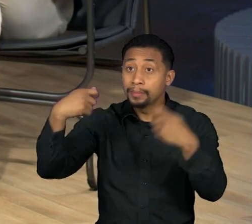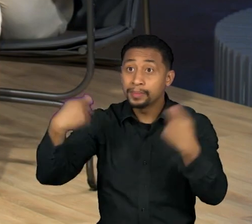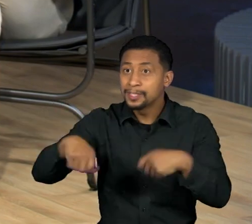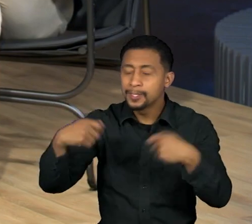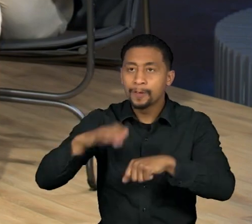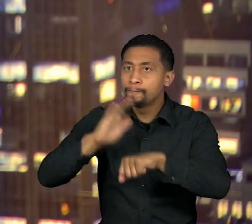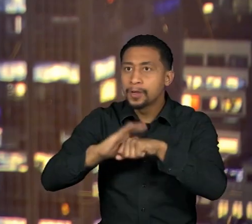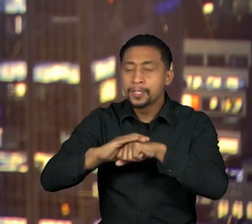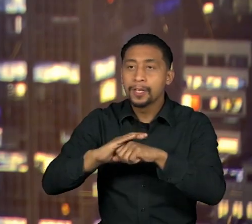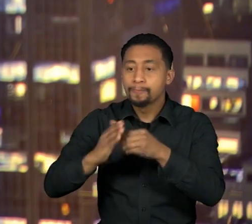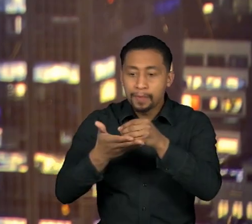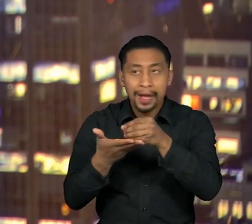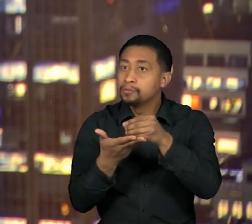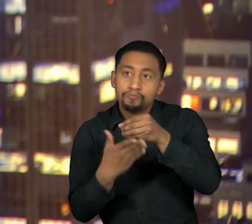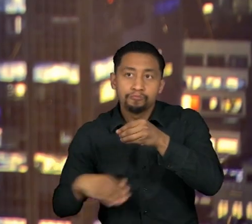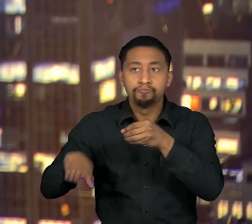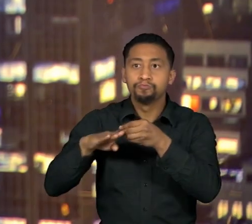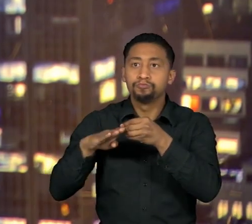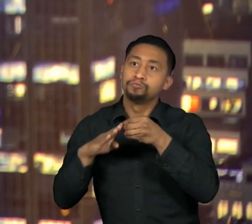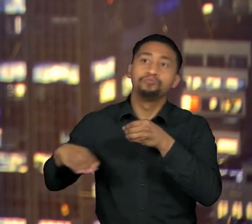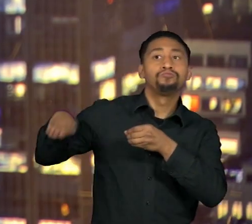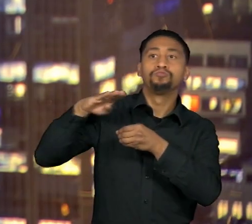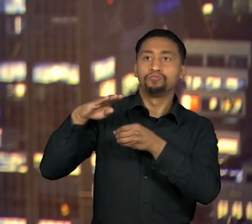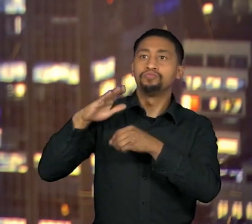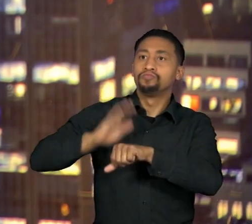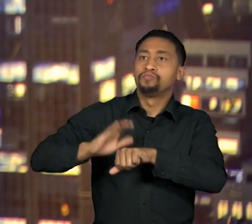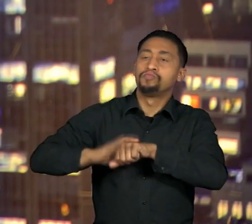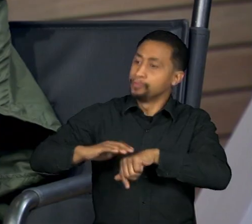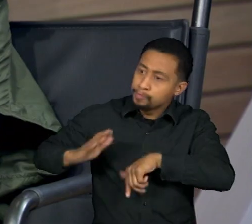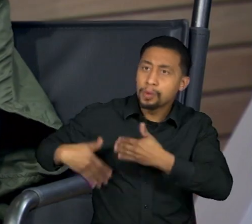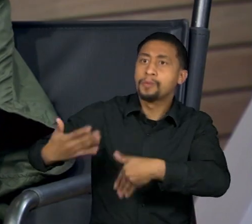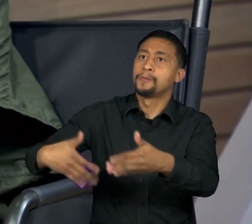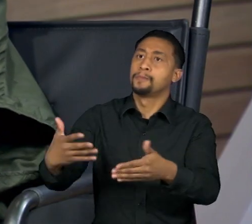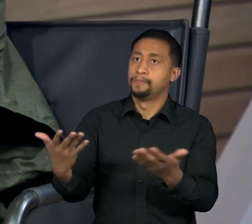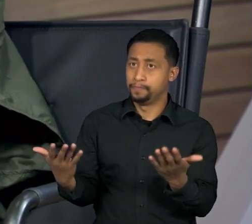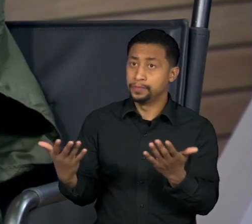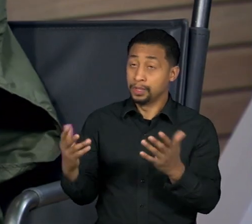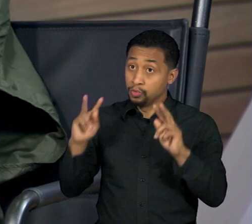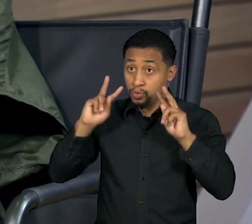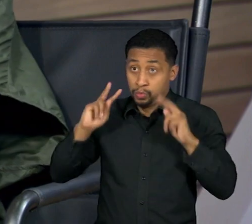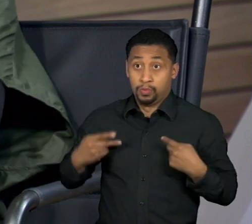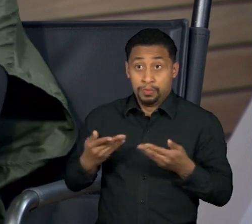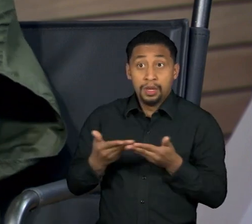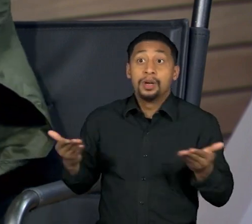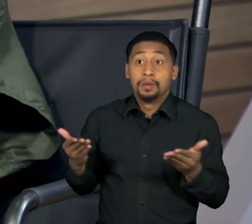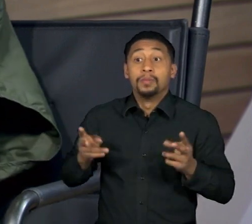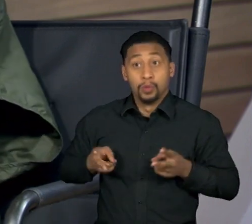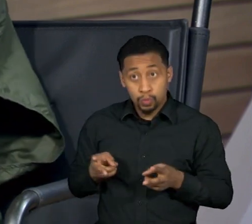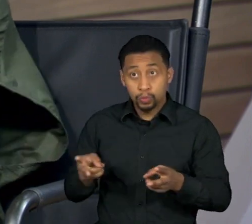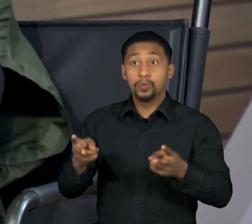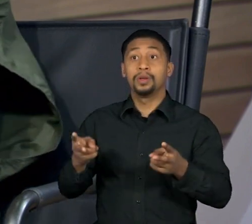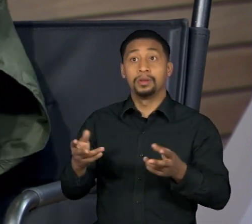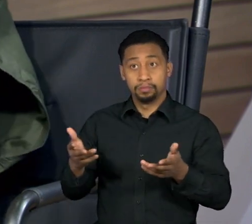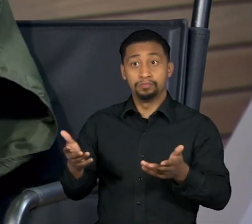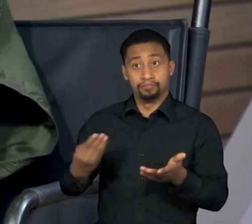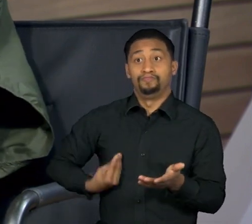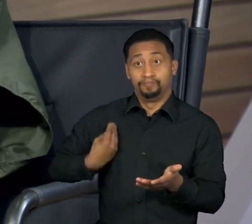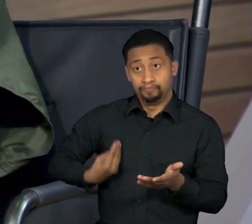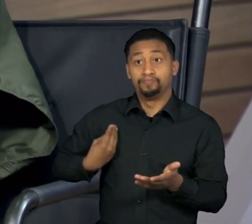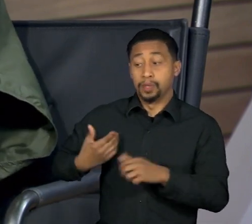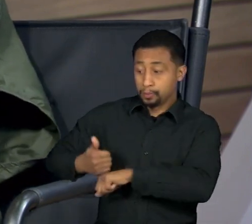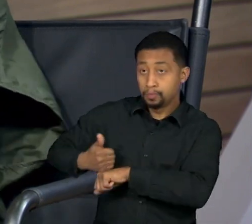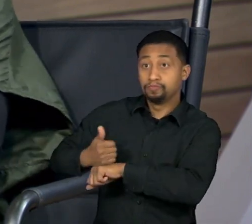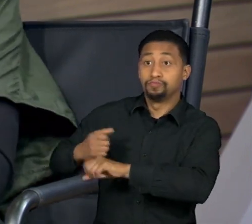é básico. Então, esse é o grande desafio, eu acho, do ser humano para se manter relevante